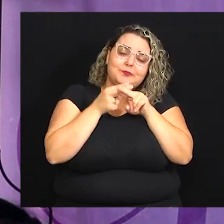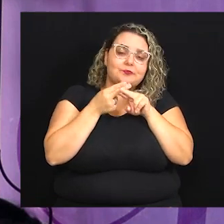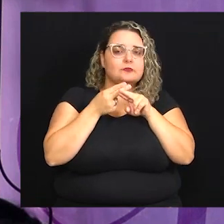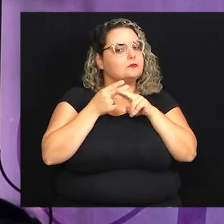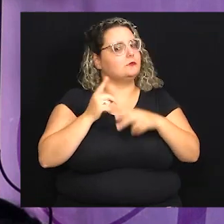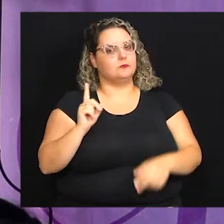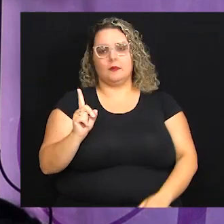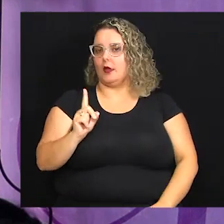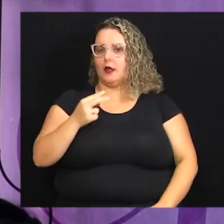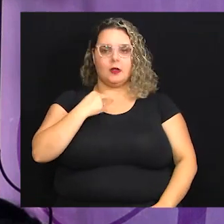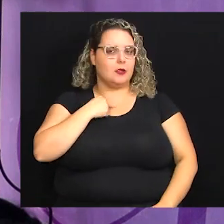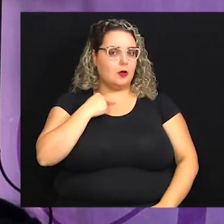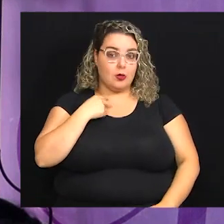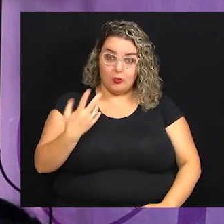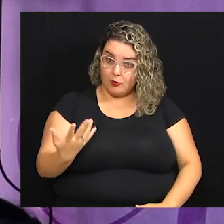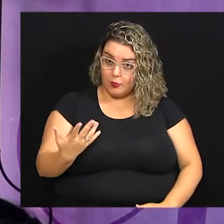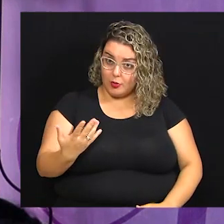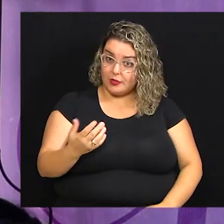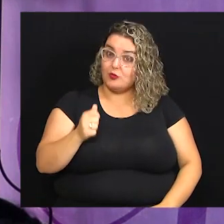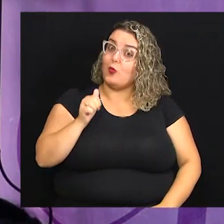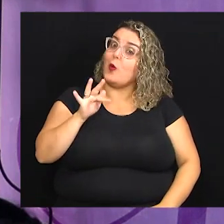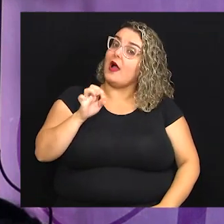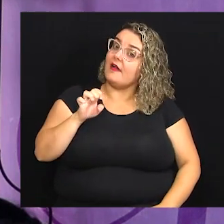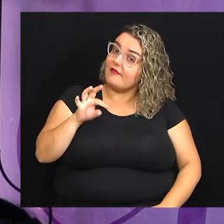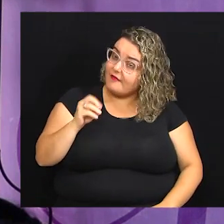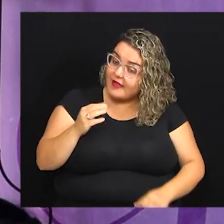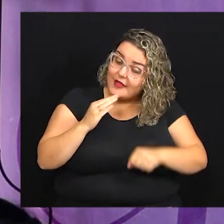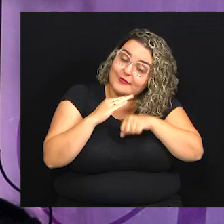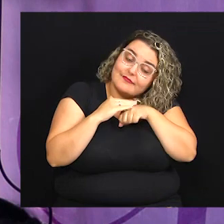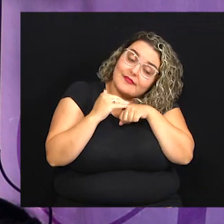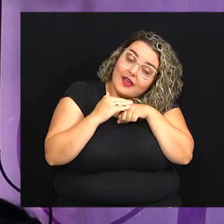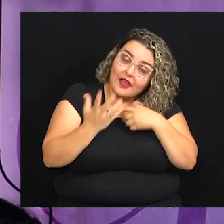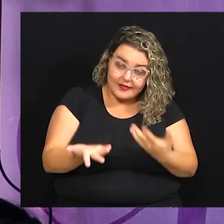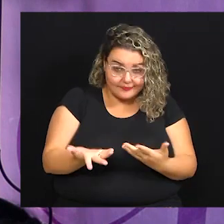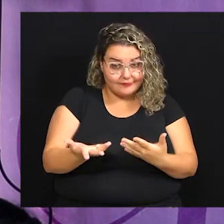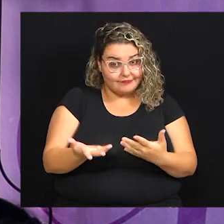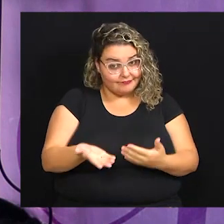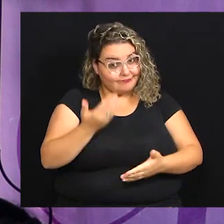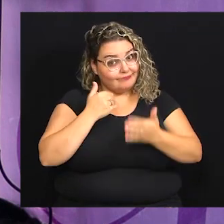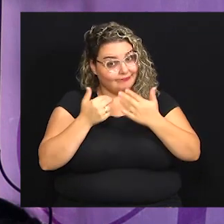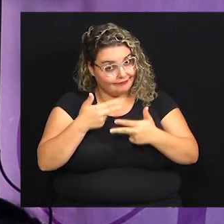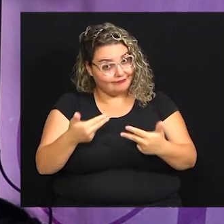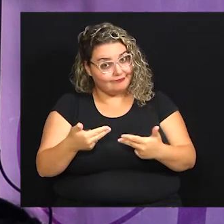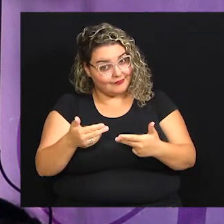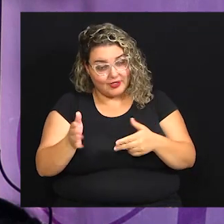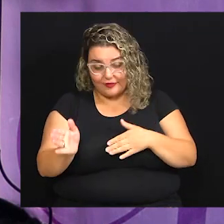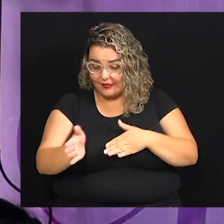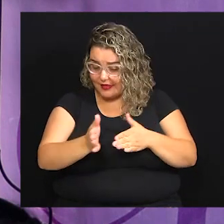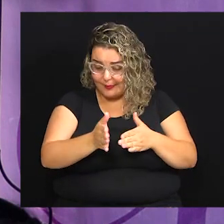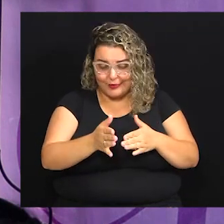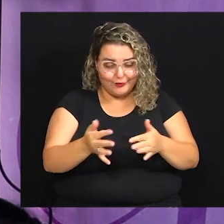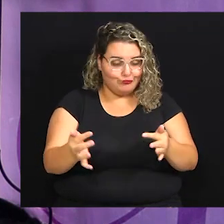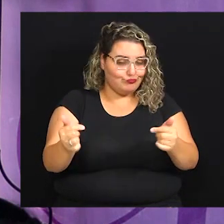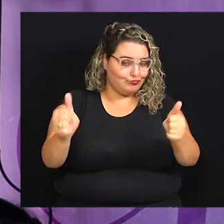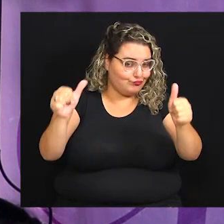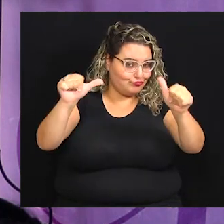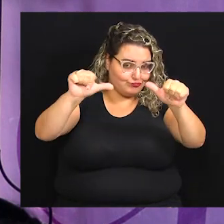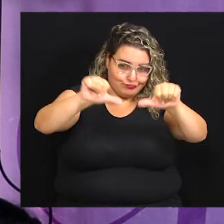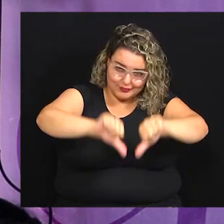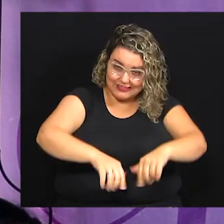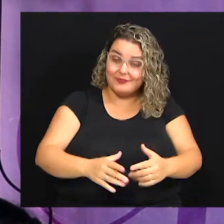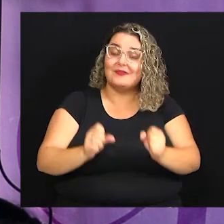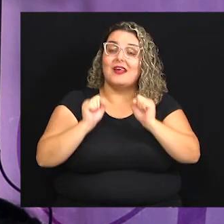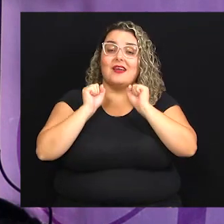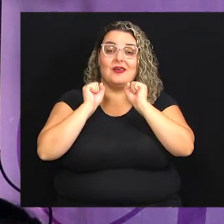não pode, a gente não pode confundir o afeto com o alimento, porque senão é um caminho sem fim.